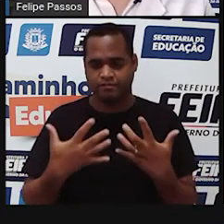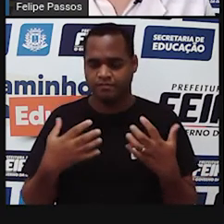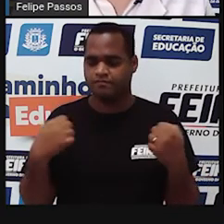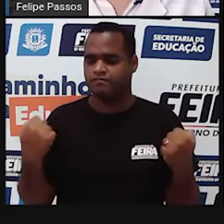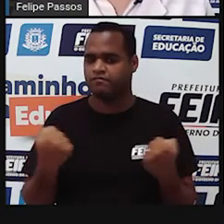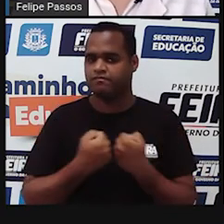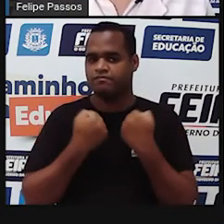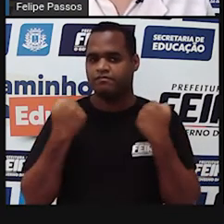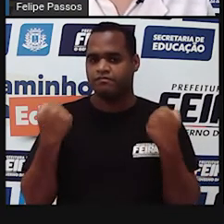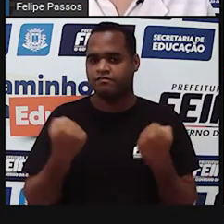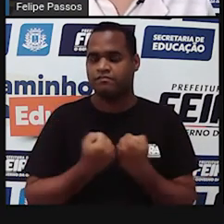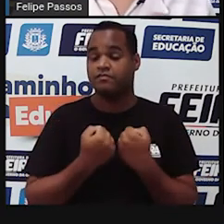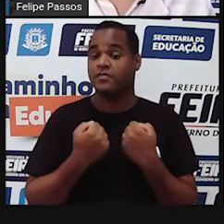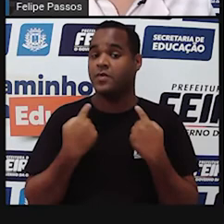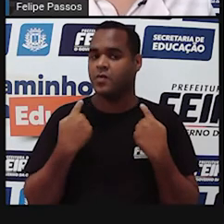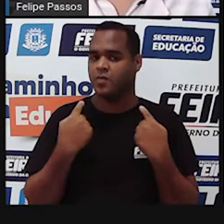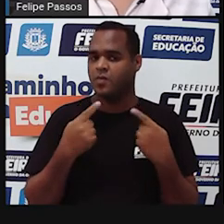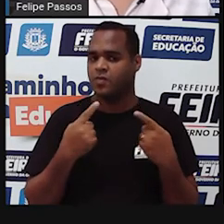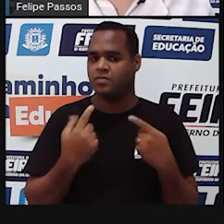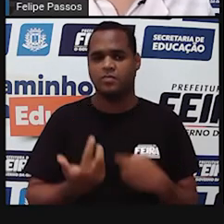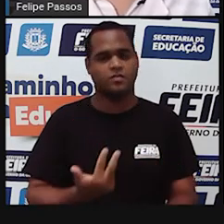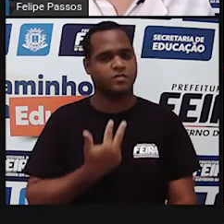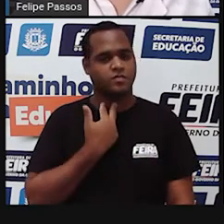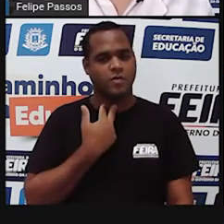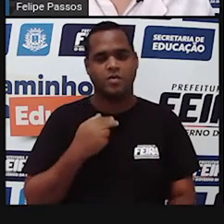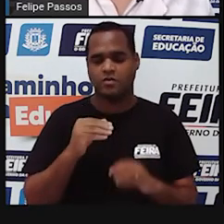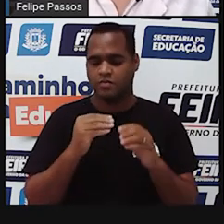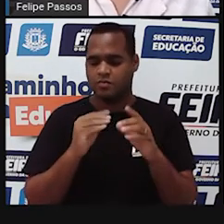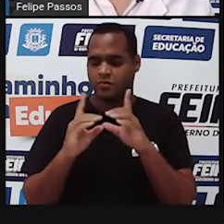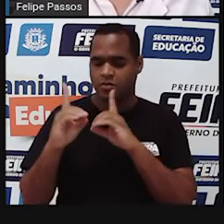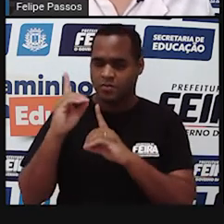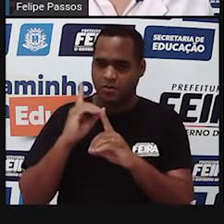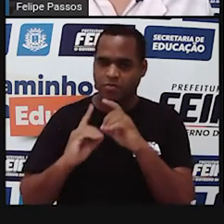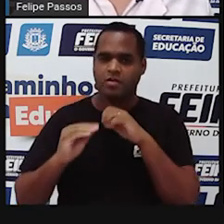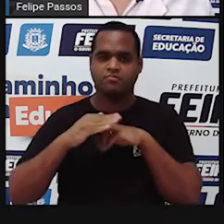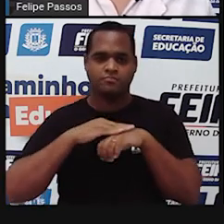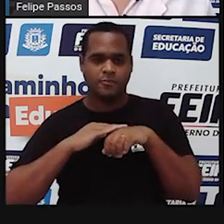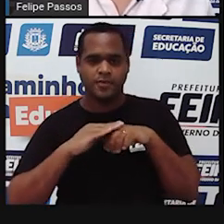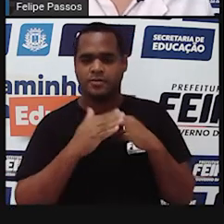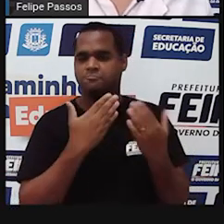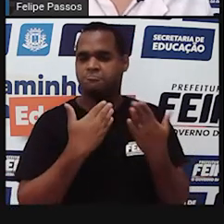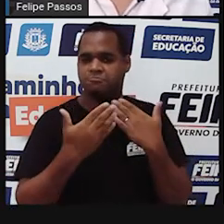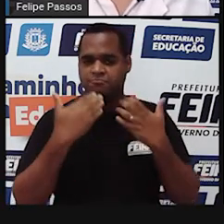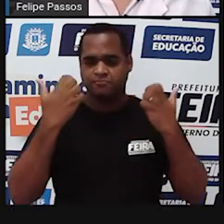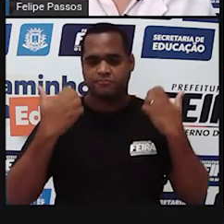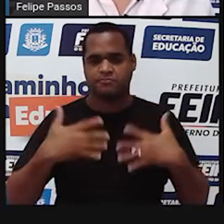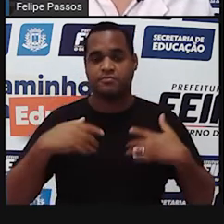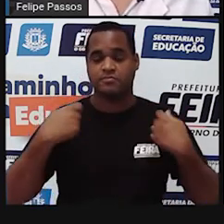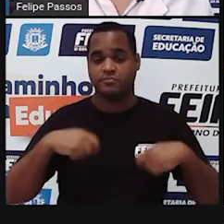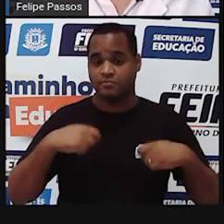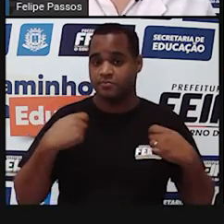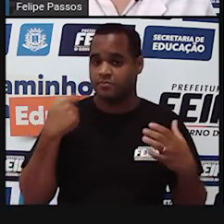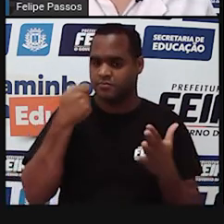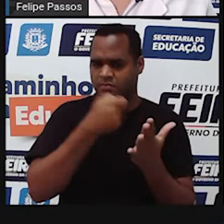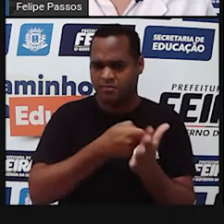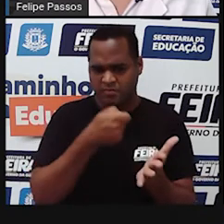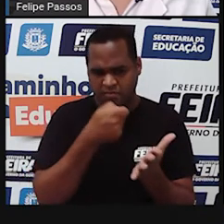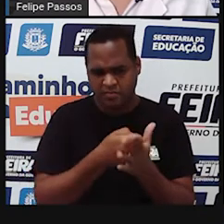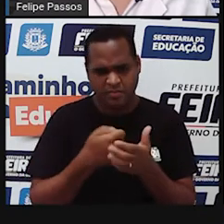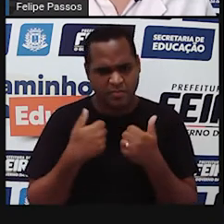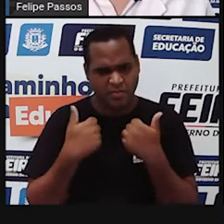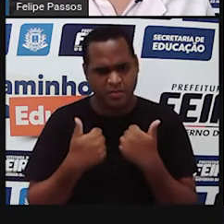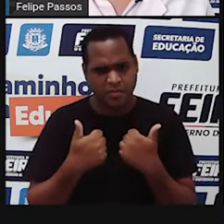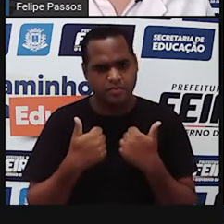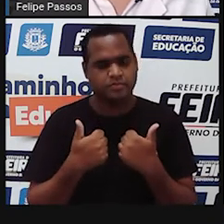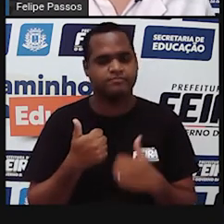os dias, conversar, dialogar, para acabar com isso, né? O bullying, ele é péssimo. Muitas vezes a